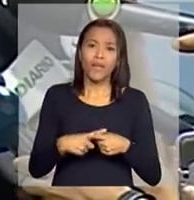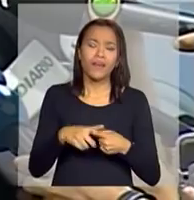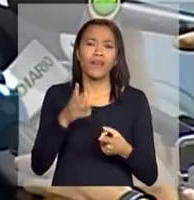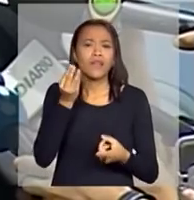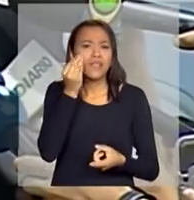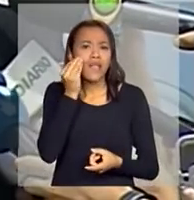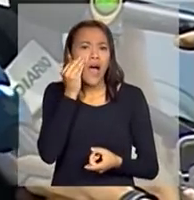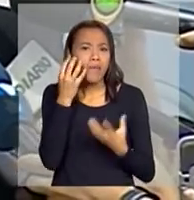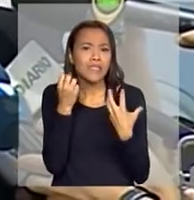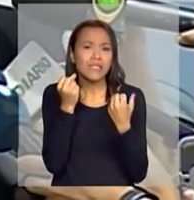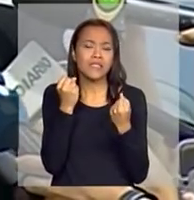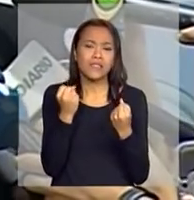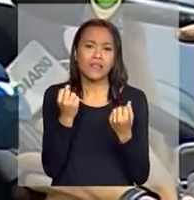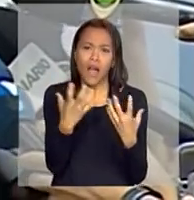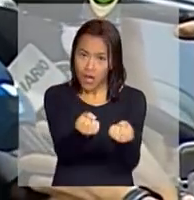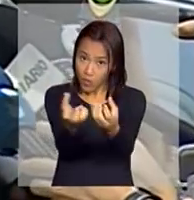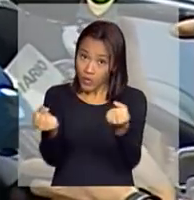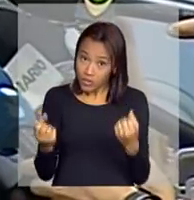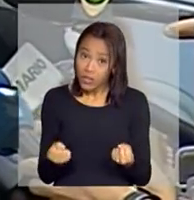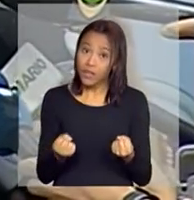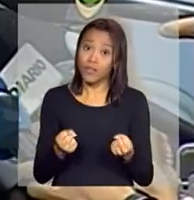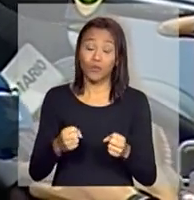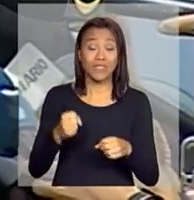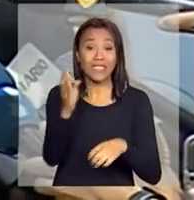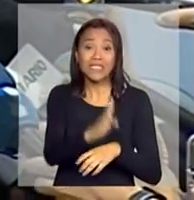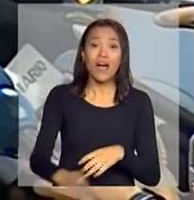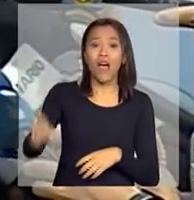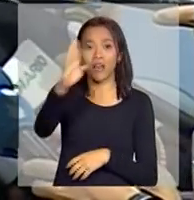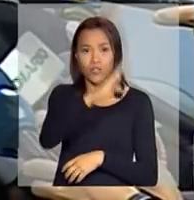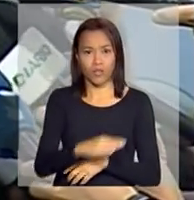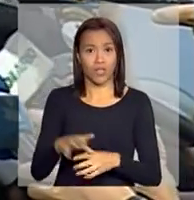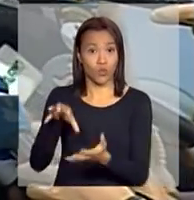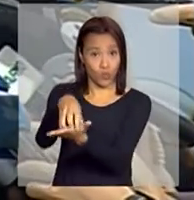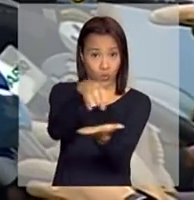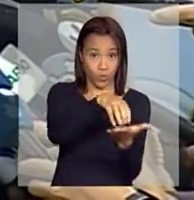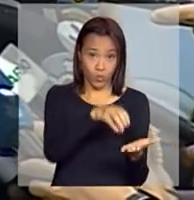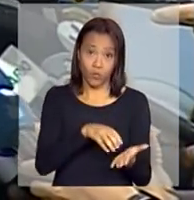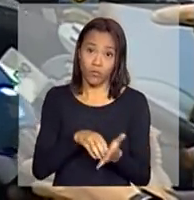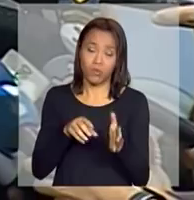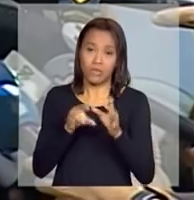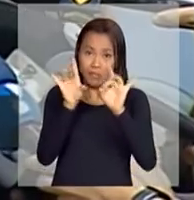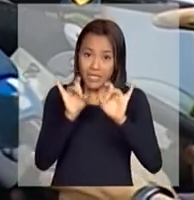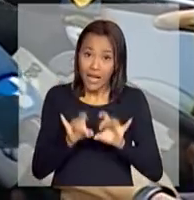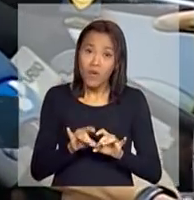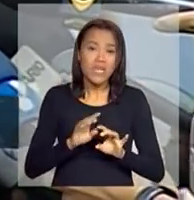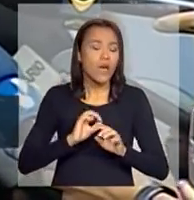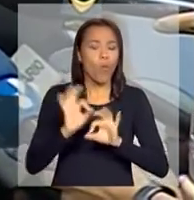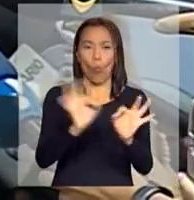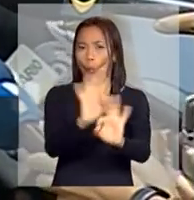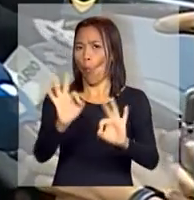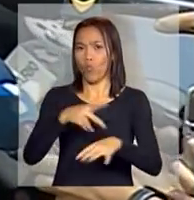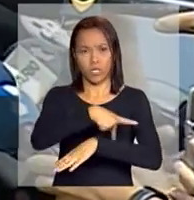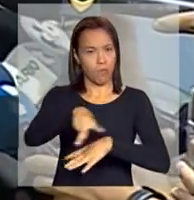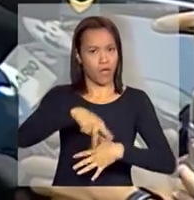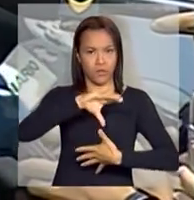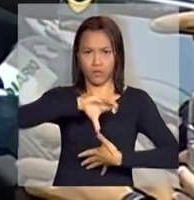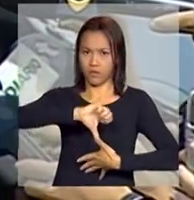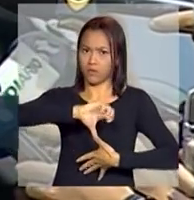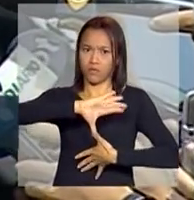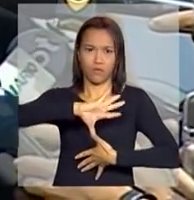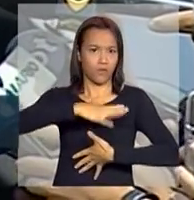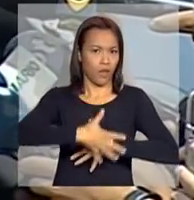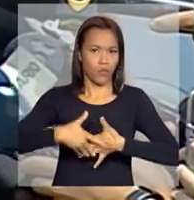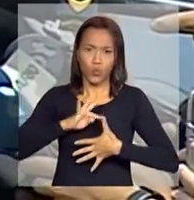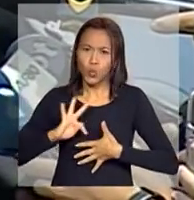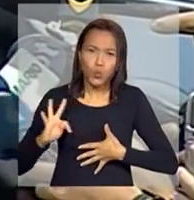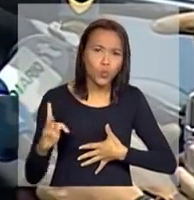das entidades nacionais especializadas em relação à campanha de vacinação. Nenhum país das Américas faz a vacinação em